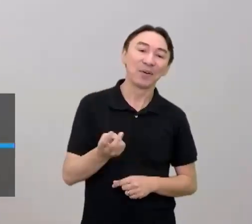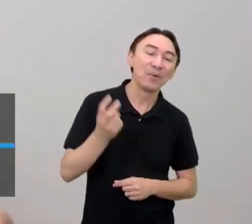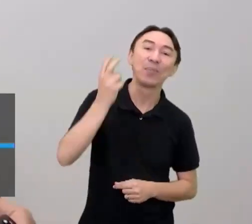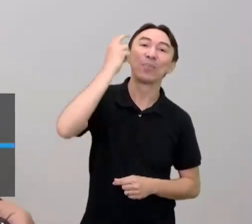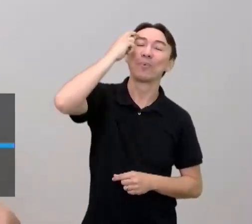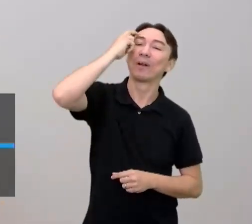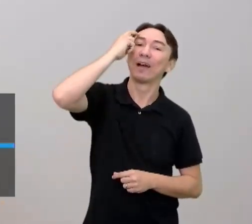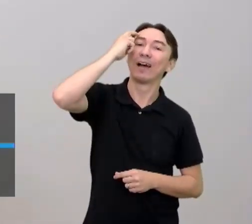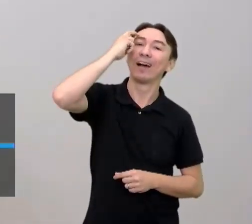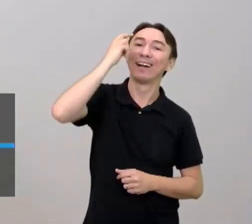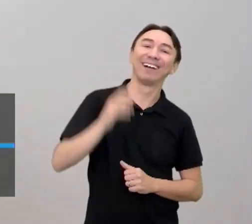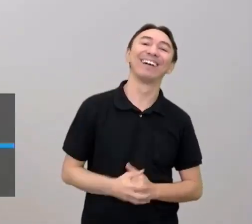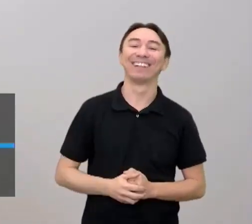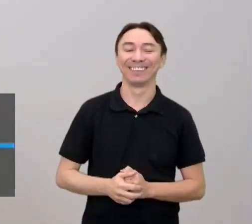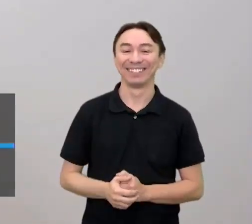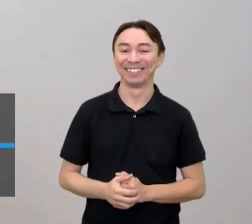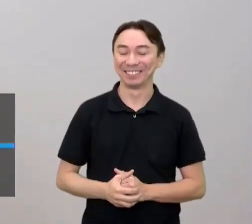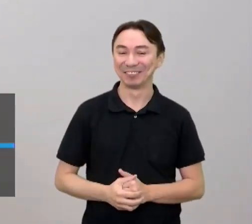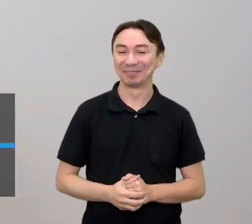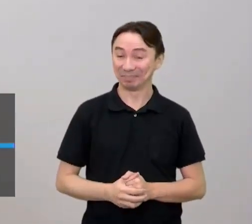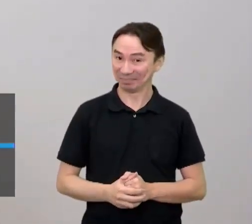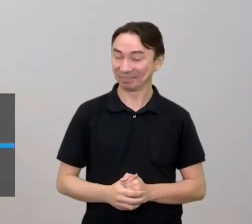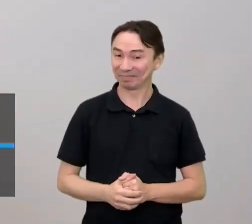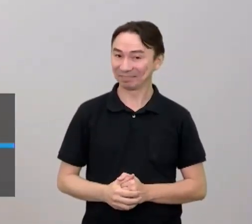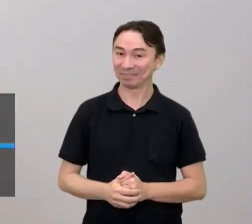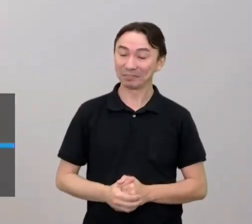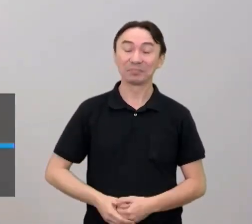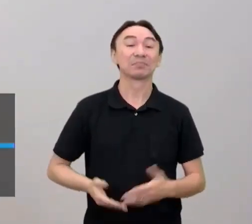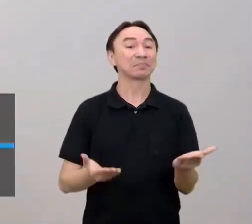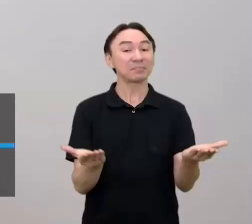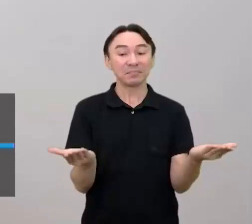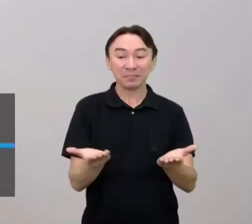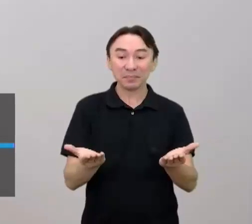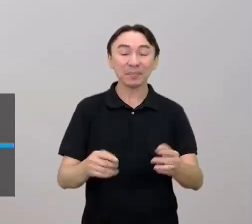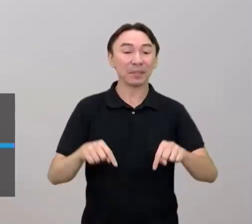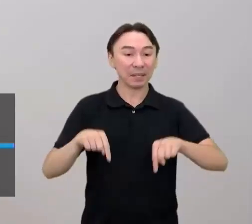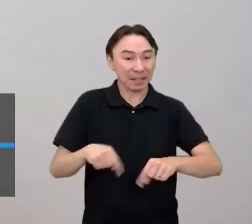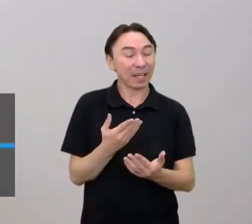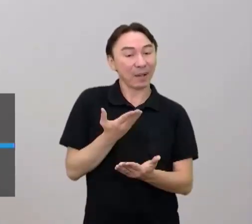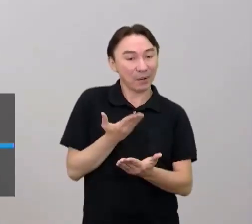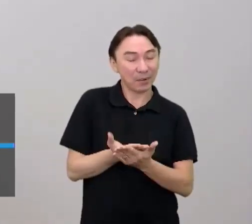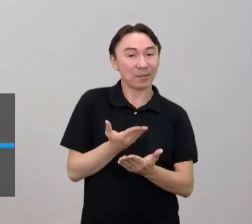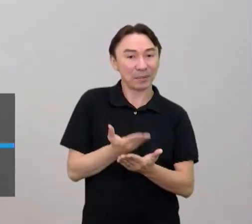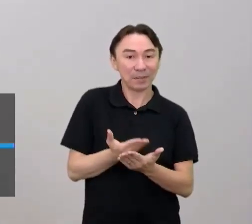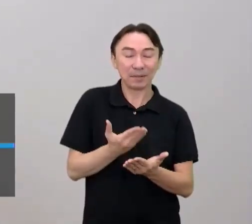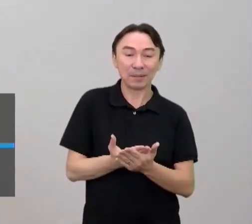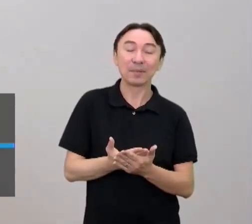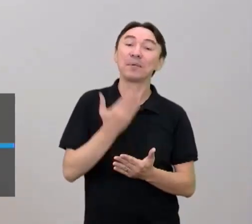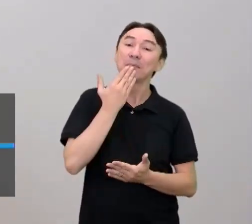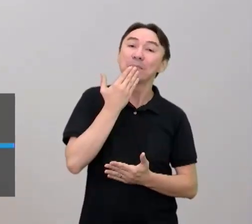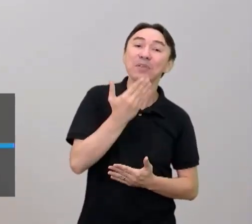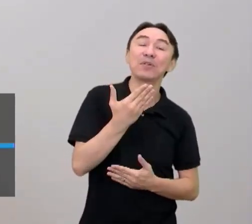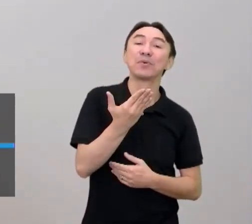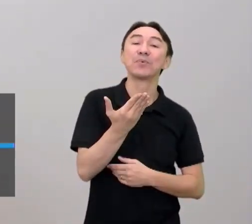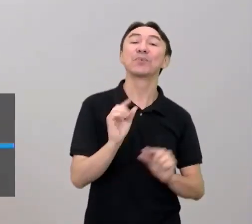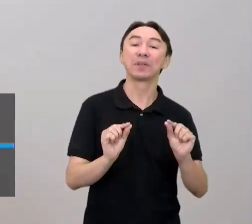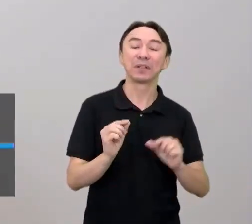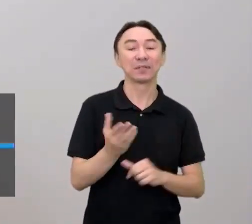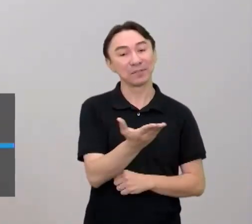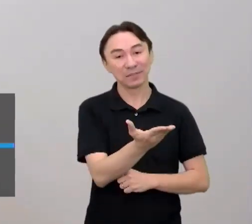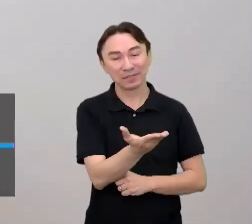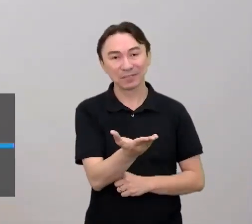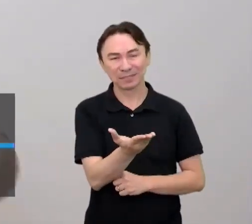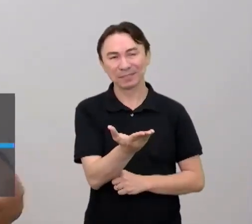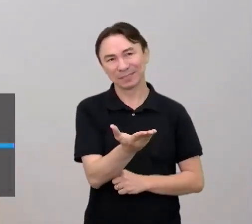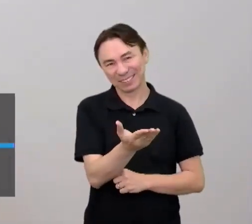Eu vou, inclusive, abrir a aula de hoje pedindo para que você novamente faça a mesma colocação que você